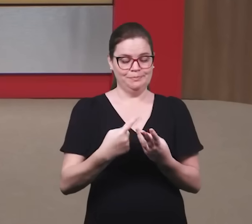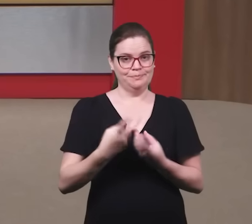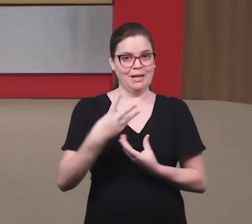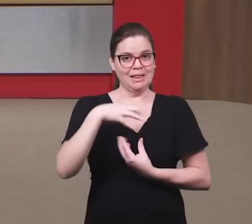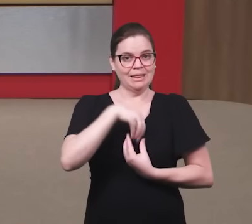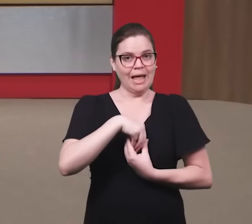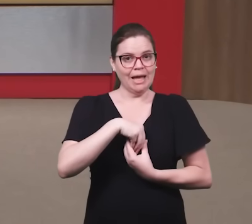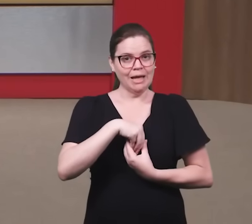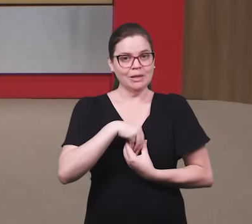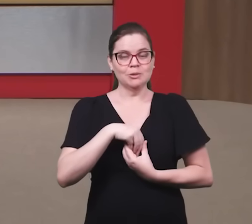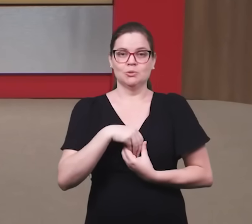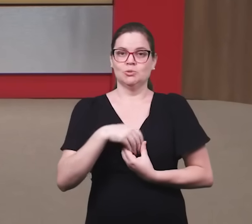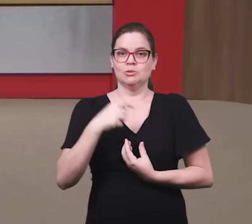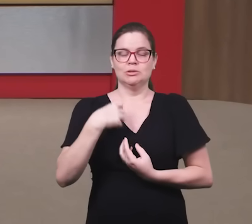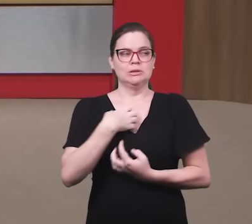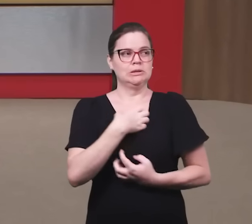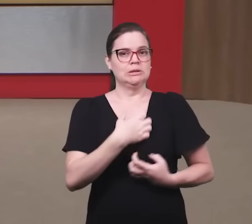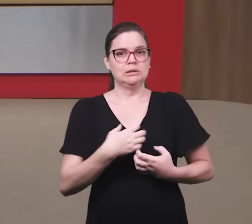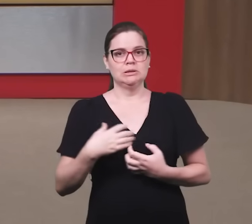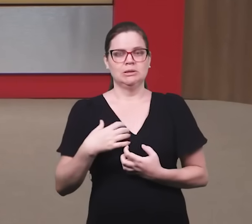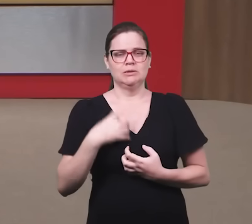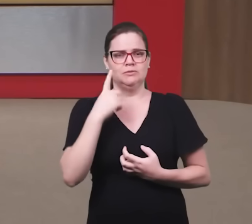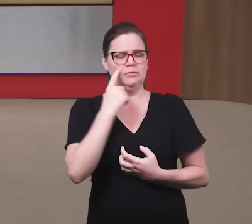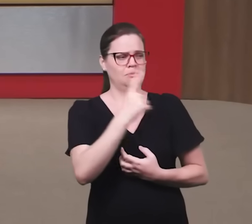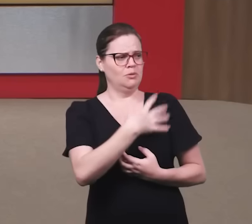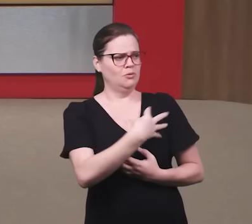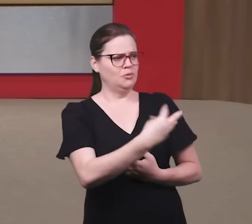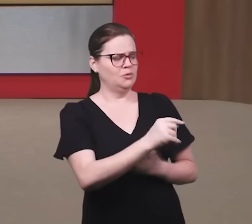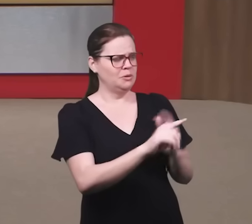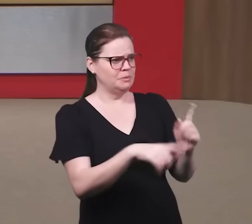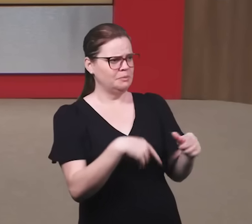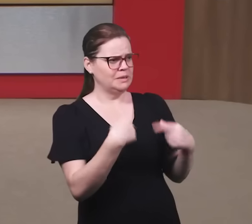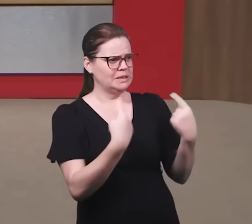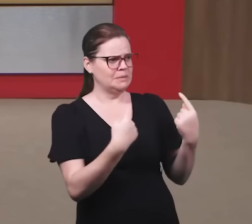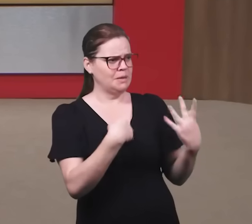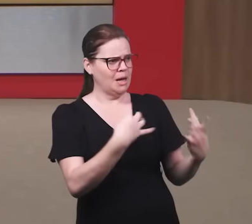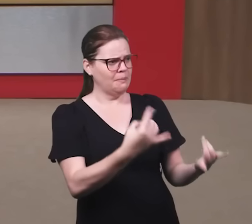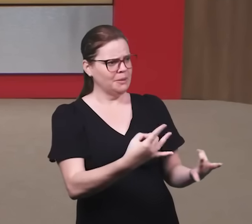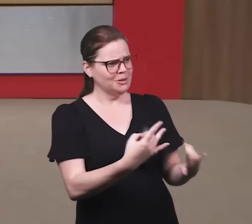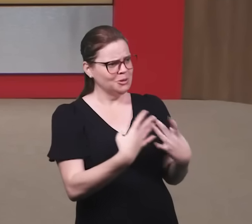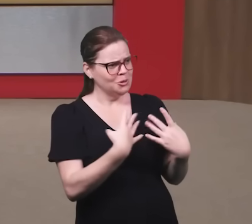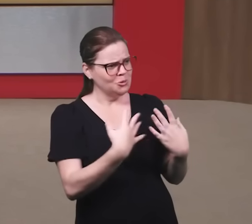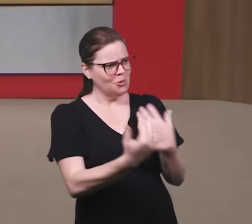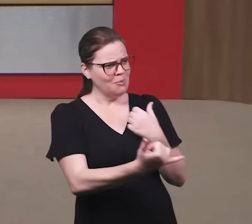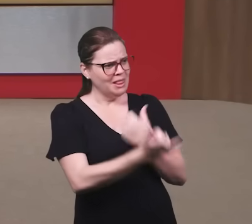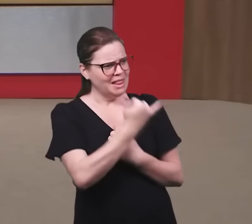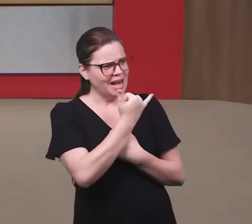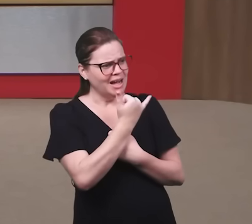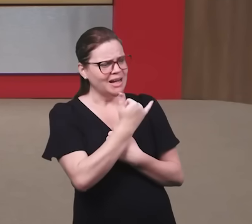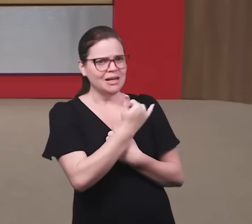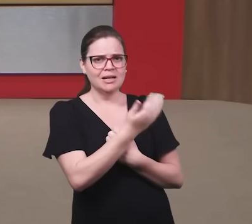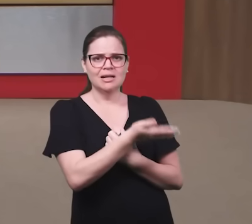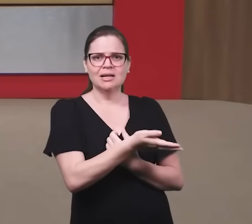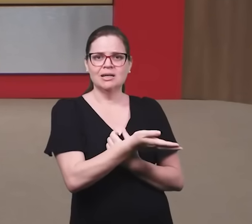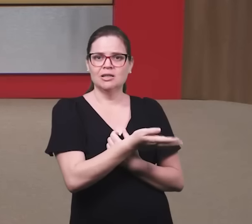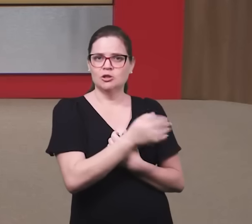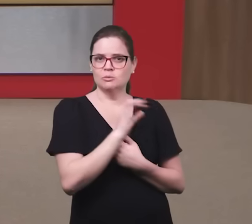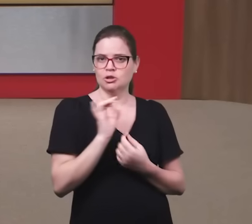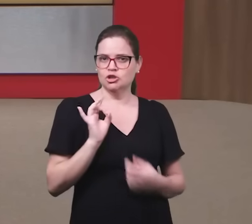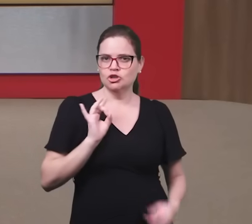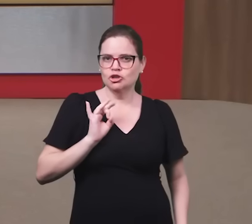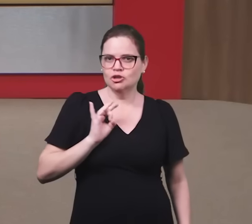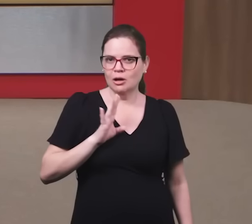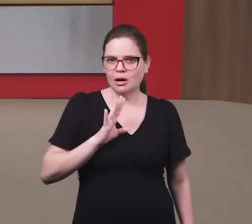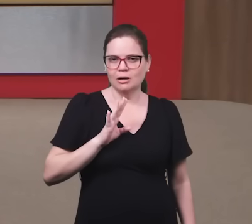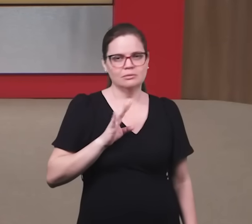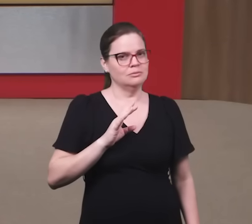aqueles conflitos, o meu filho, a perseguição, o abandono, a traição. Mas não foi só